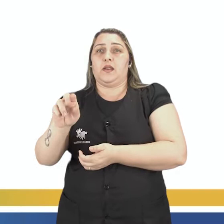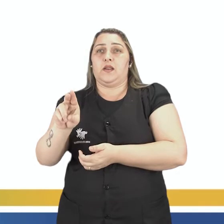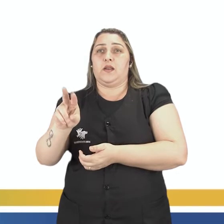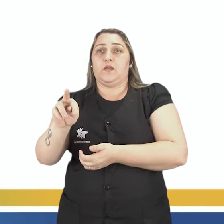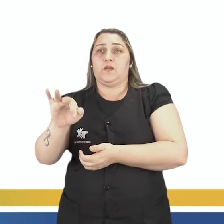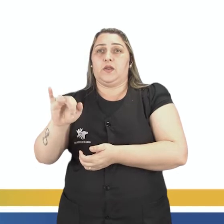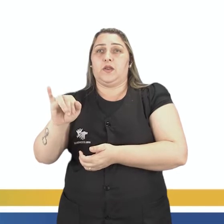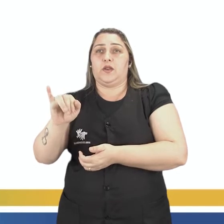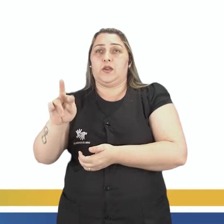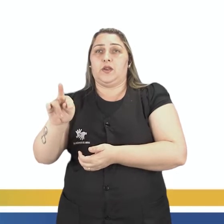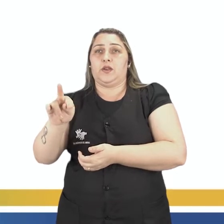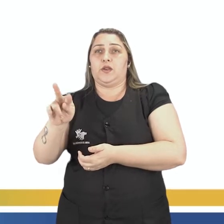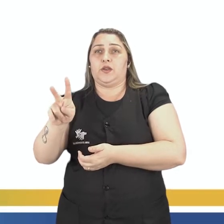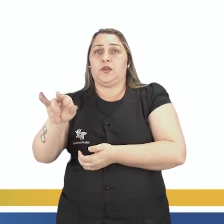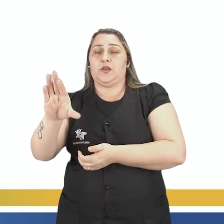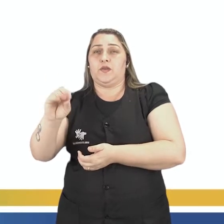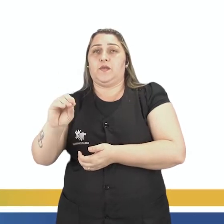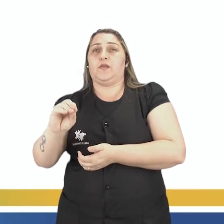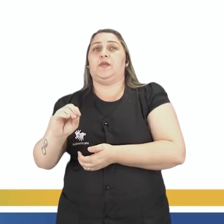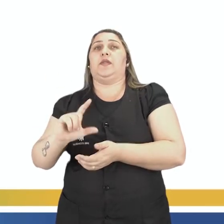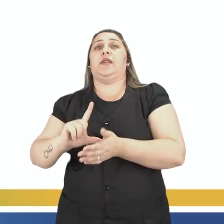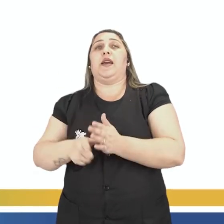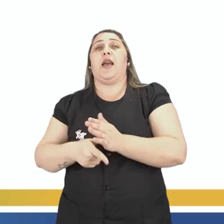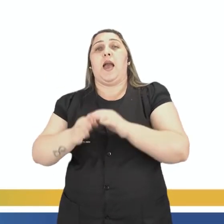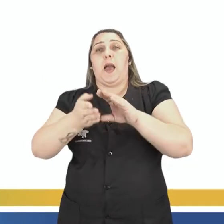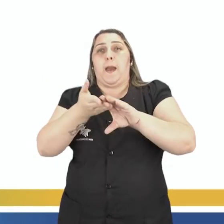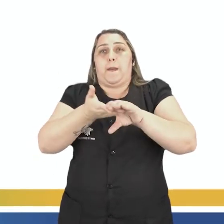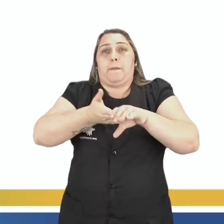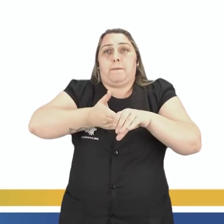em seguida chegando à membrana tipânica.